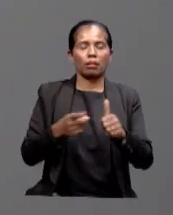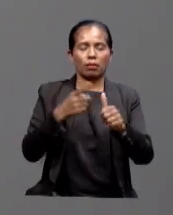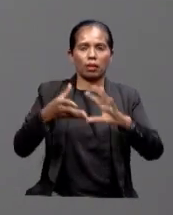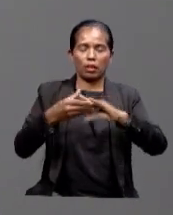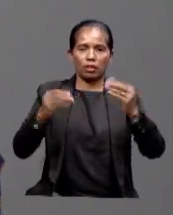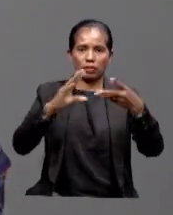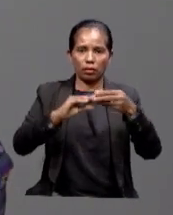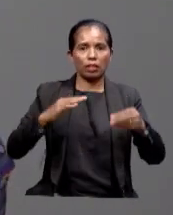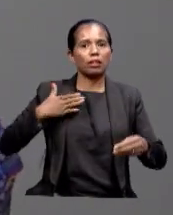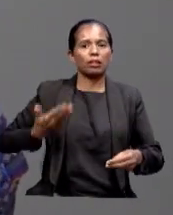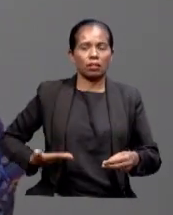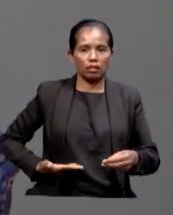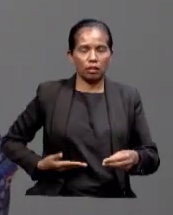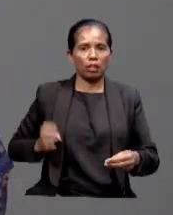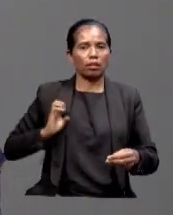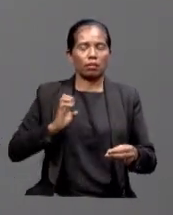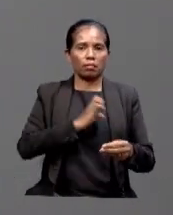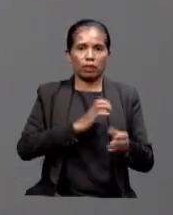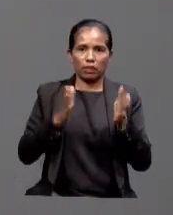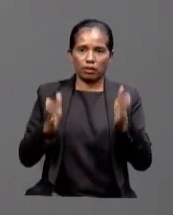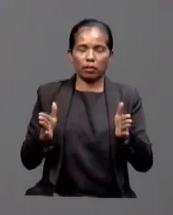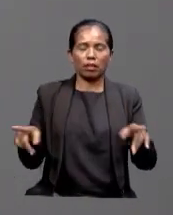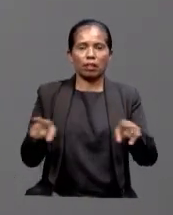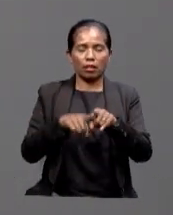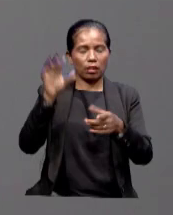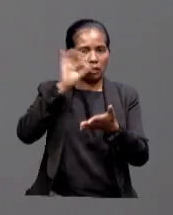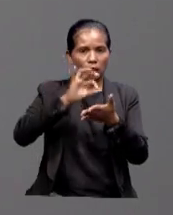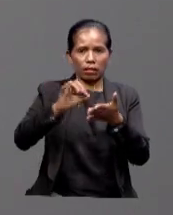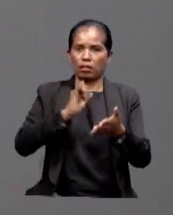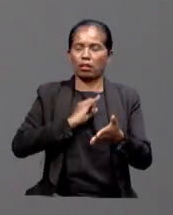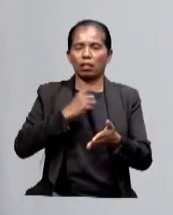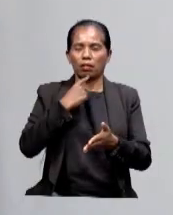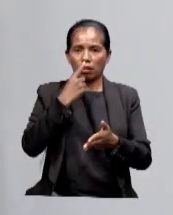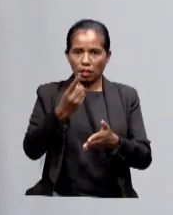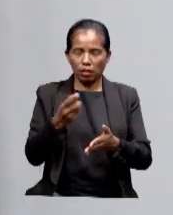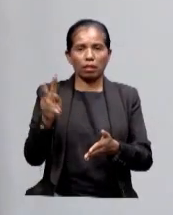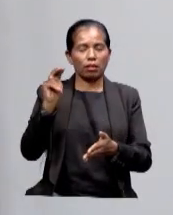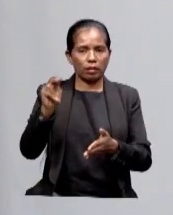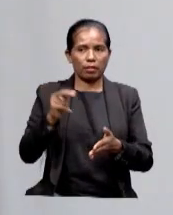ainda, embaixadora ainda, mas sai secretário-geral, teto na avenida.